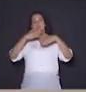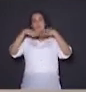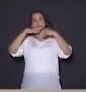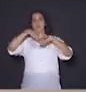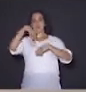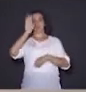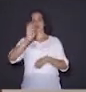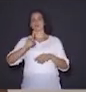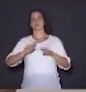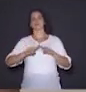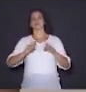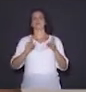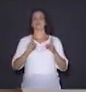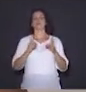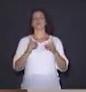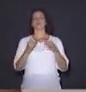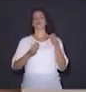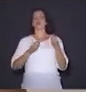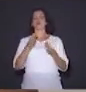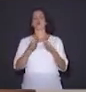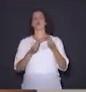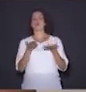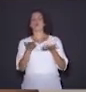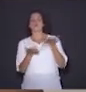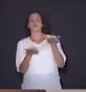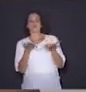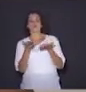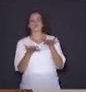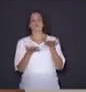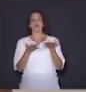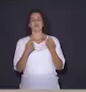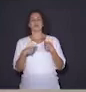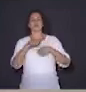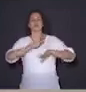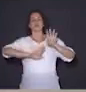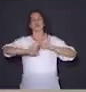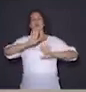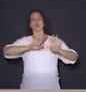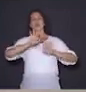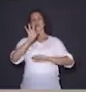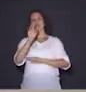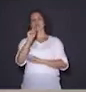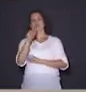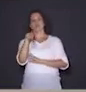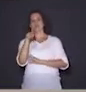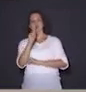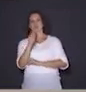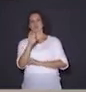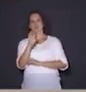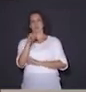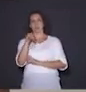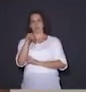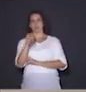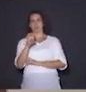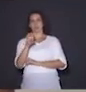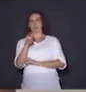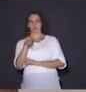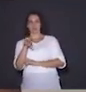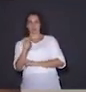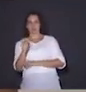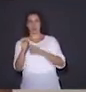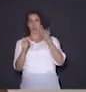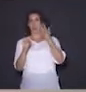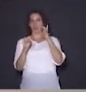forma de lidar com a questão do fake mills é ter muito cuidado com iniciativas que acham que a forma de lidar com isso e